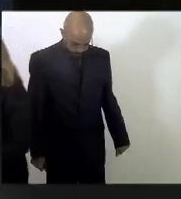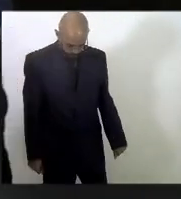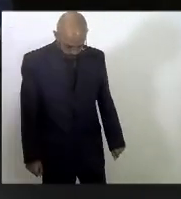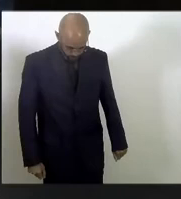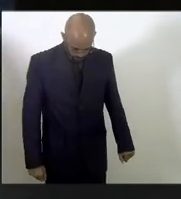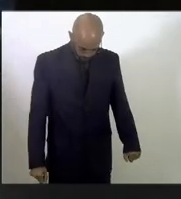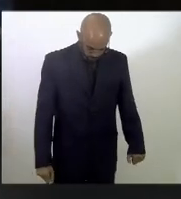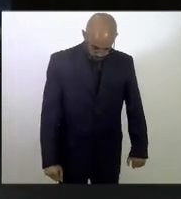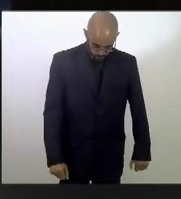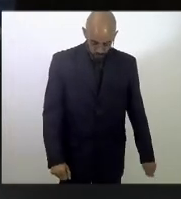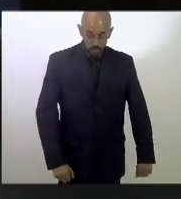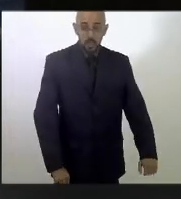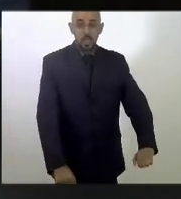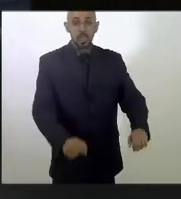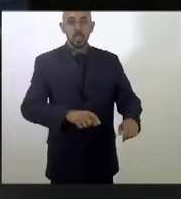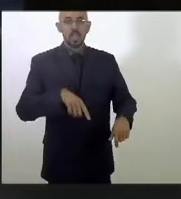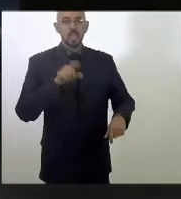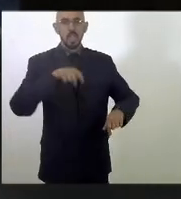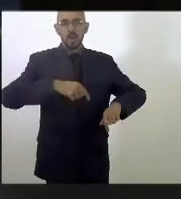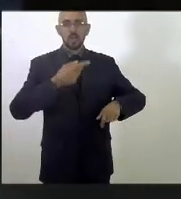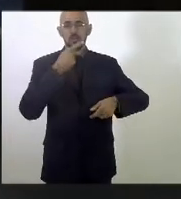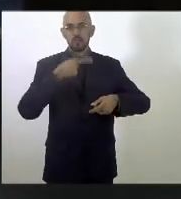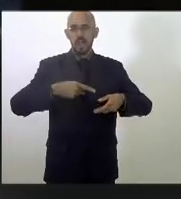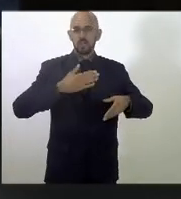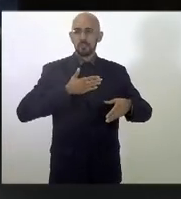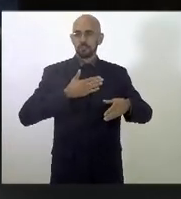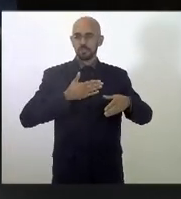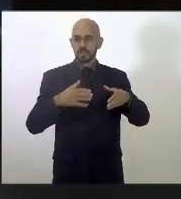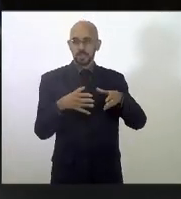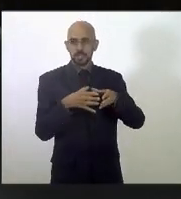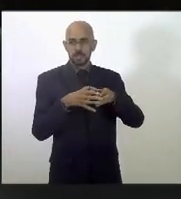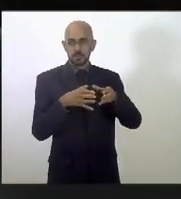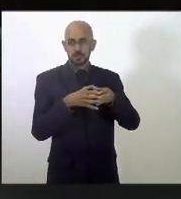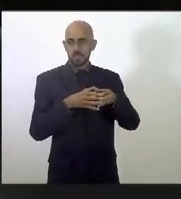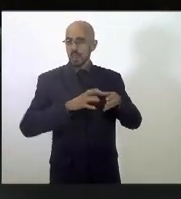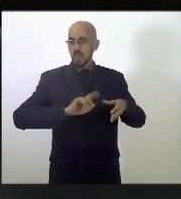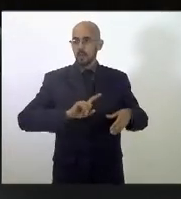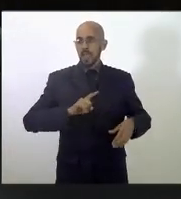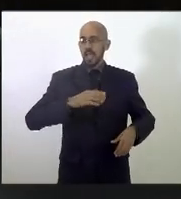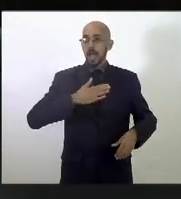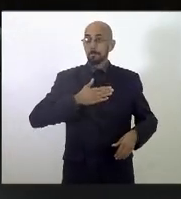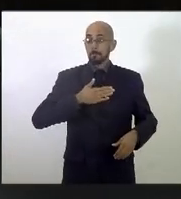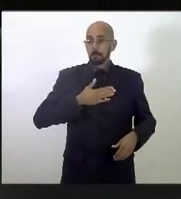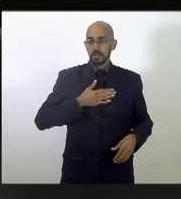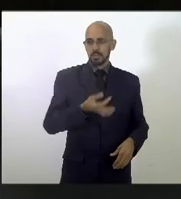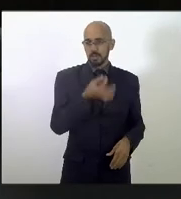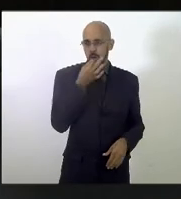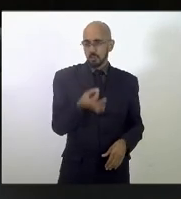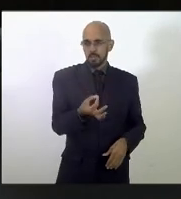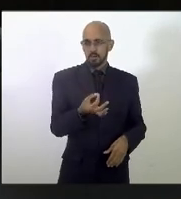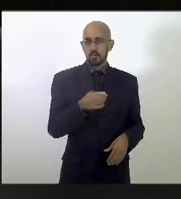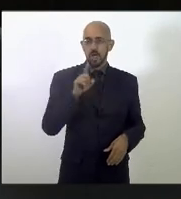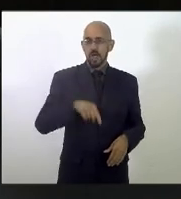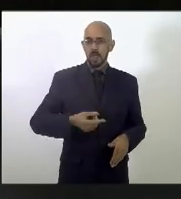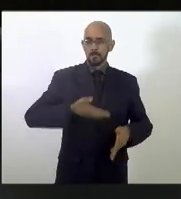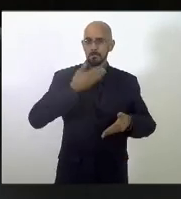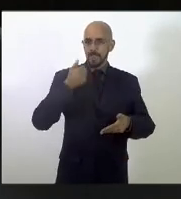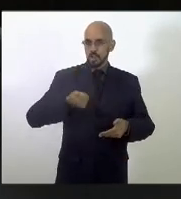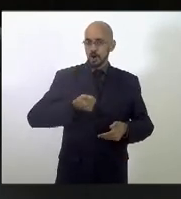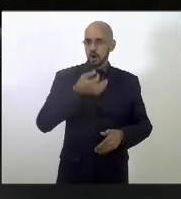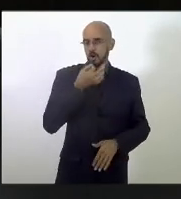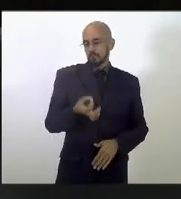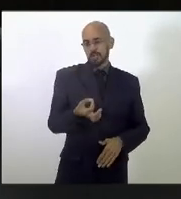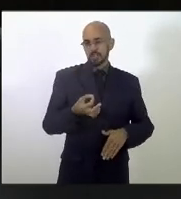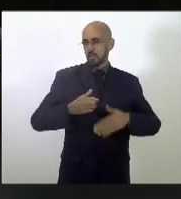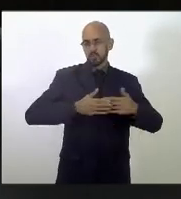a minha equipe. Não é a minha opinião que vence, é a melhor opinião sempre, independente de quem